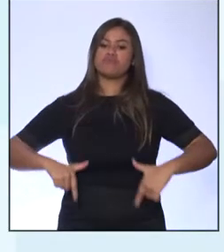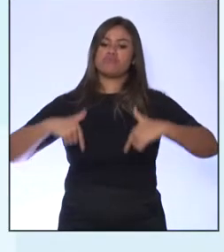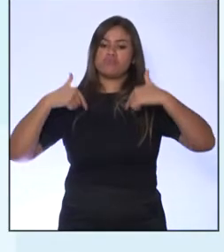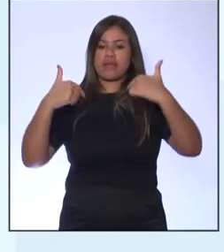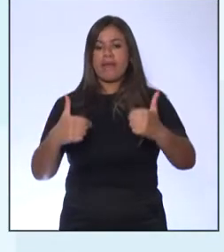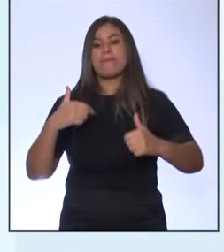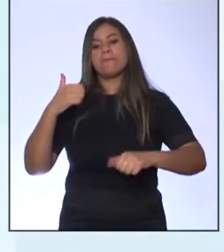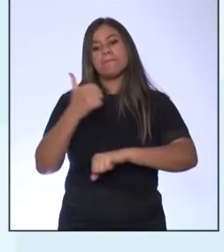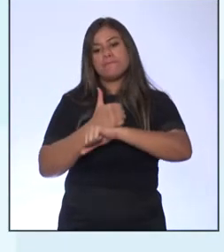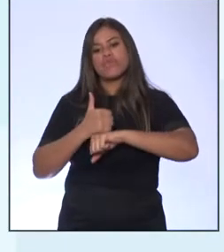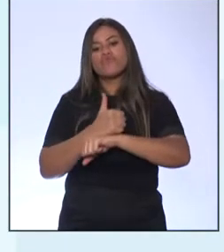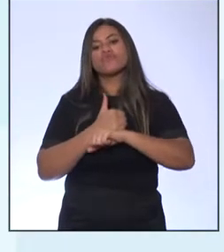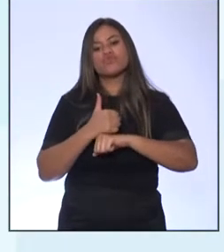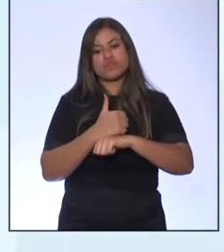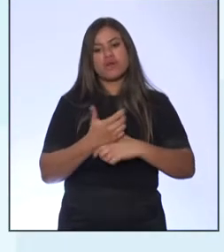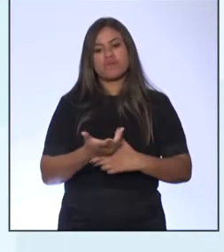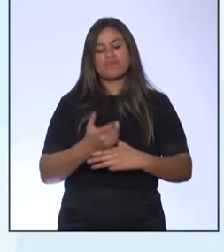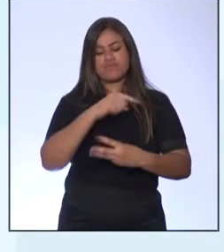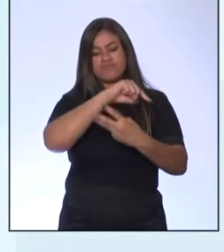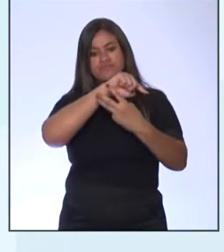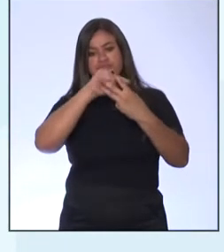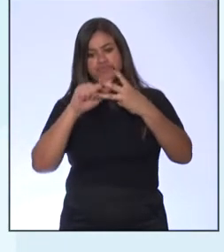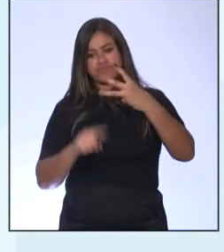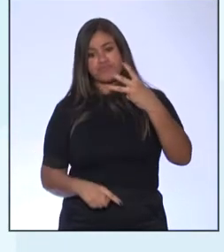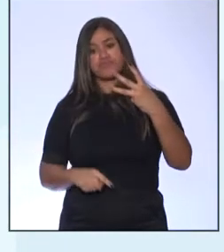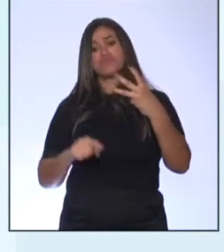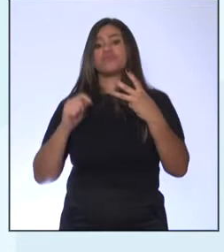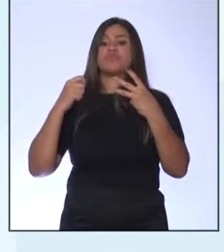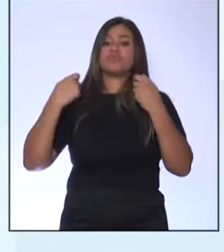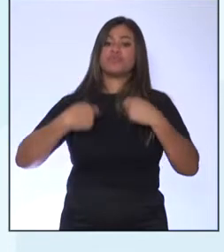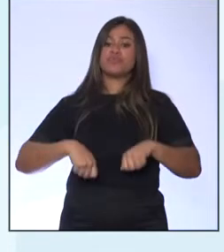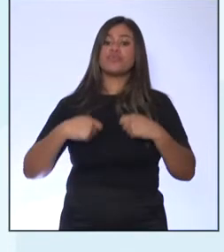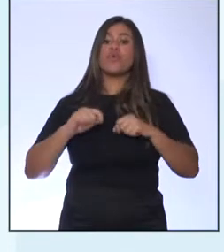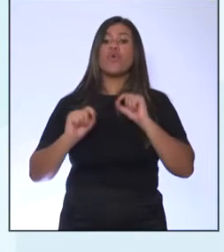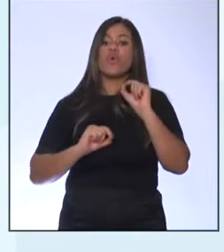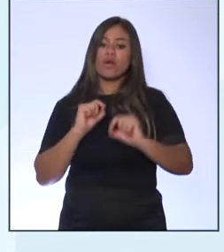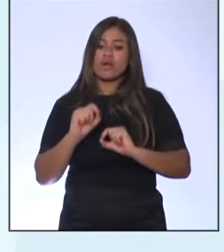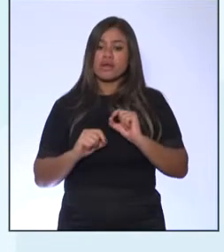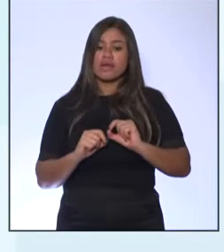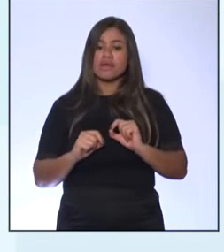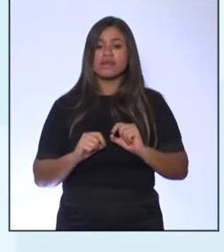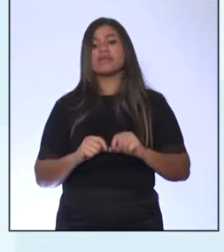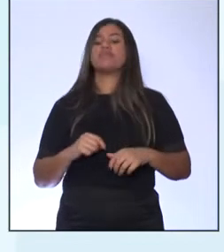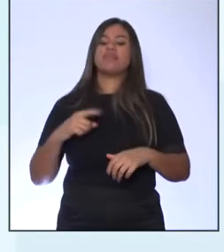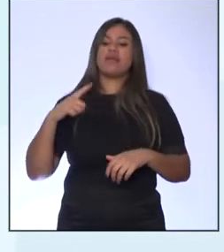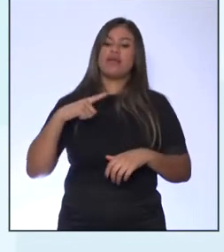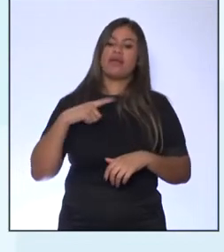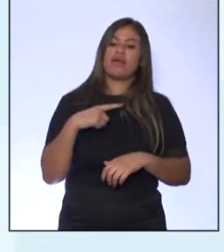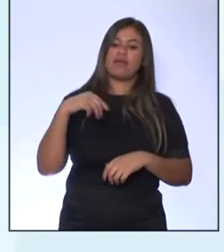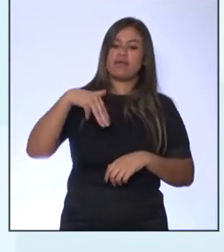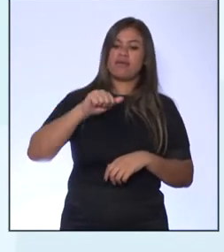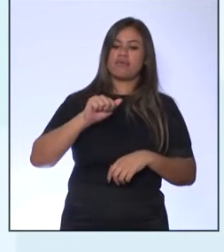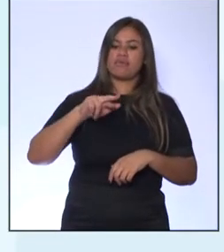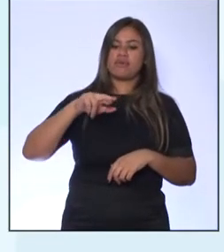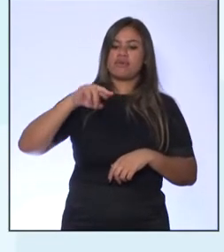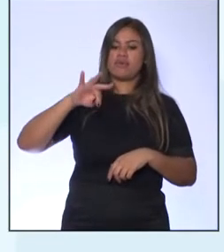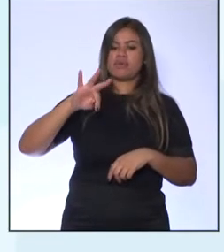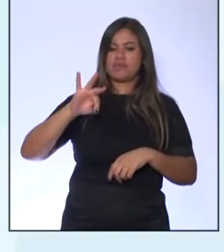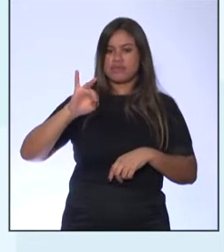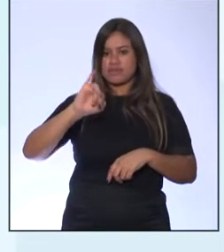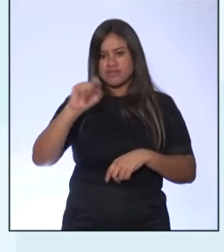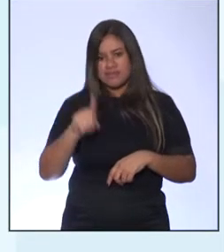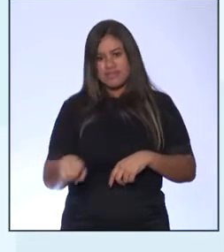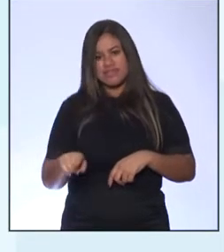profissional. Para cada uma dessas 3 dimensões, nós estabelecemos uma matriz onde estão as